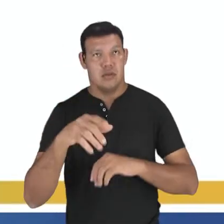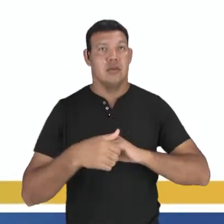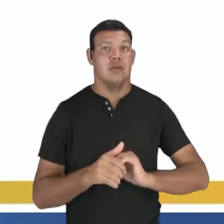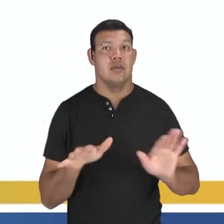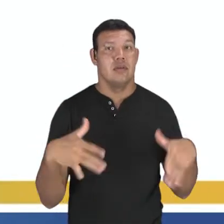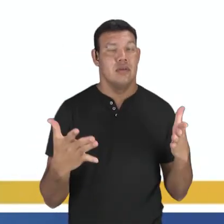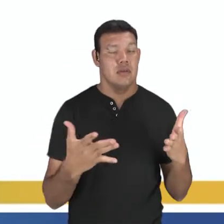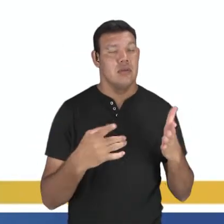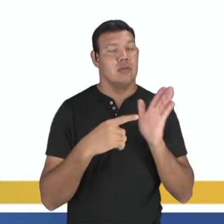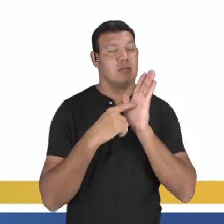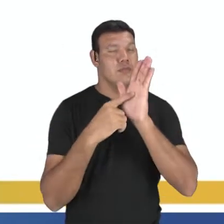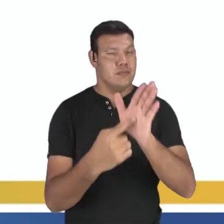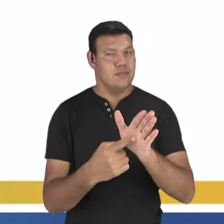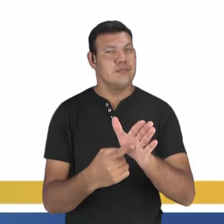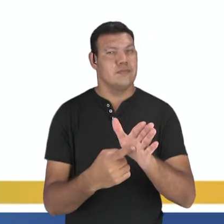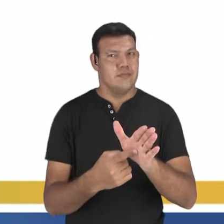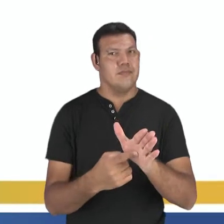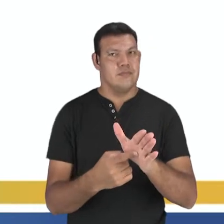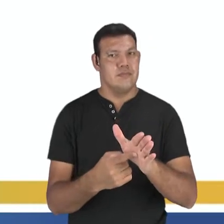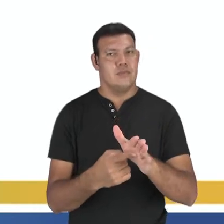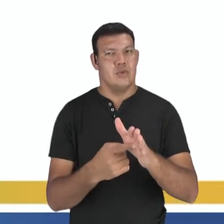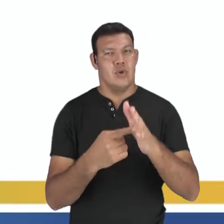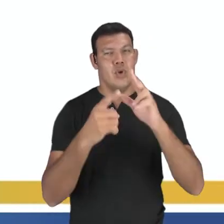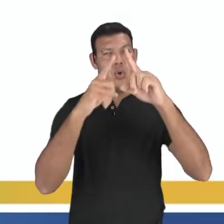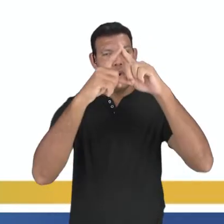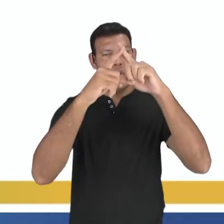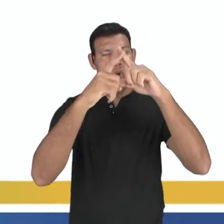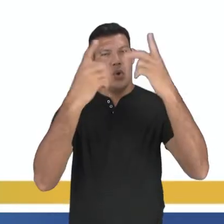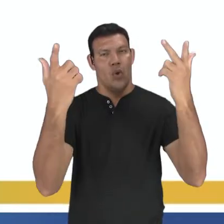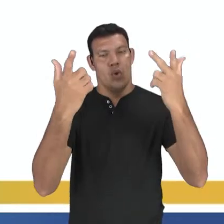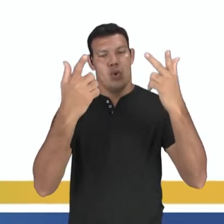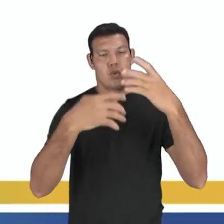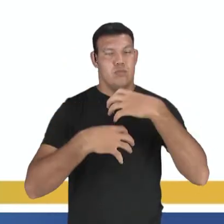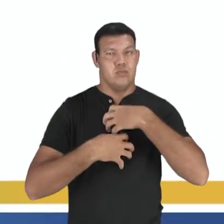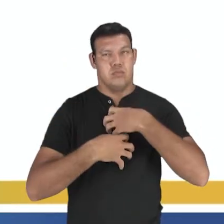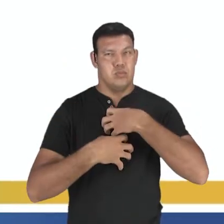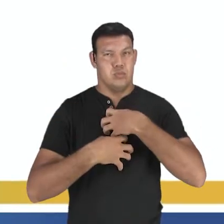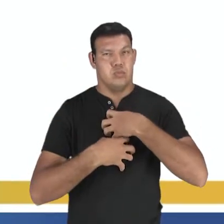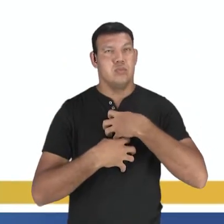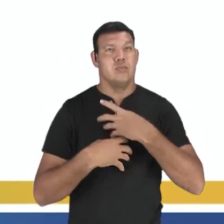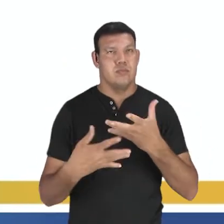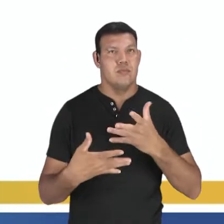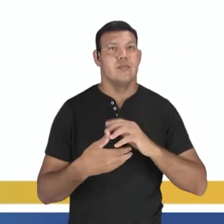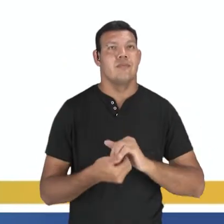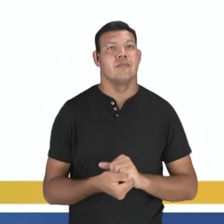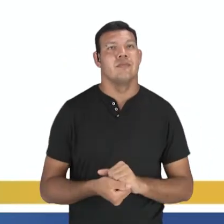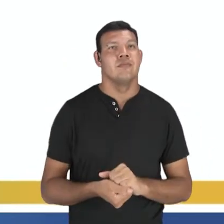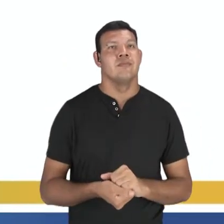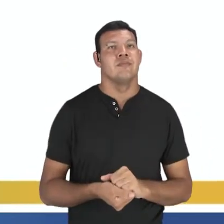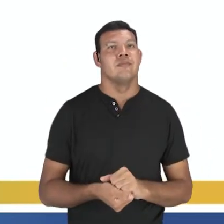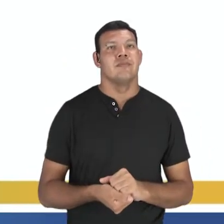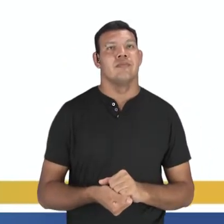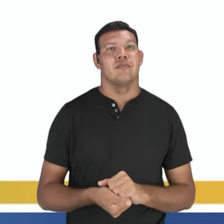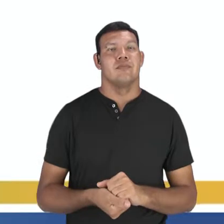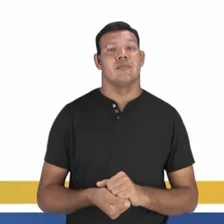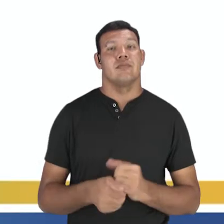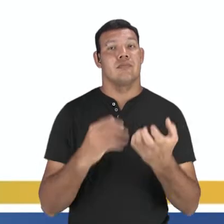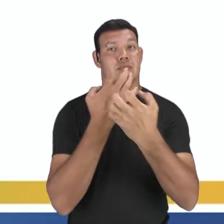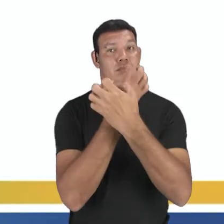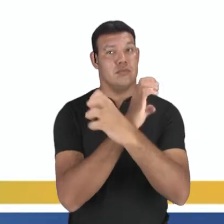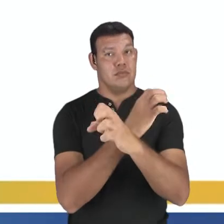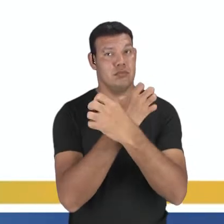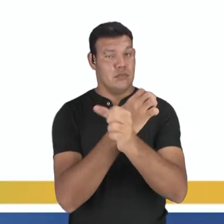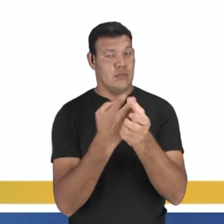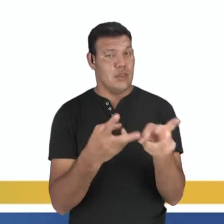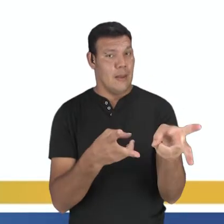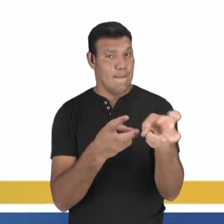formato? O que a gente pode observar naquele formato? Que quando a gente se refere ao tecido estriado esquelético, muscular estriado esquelético, a gente